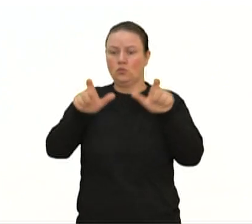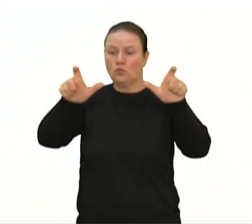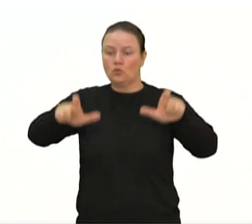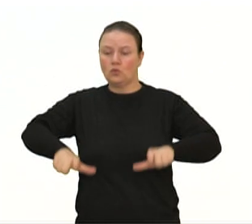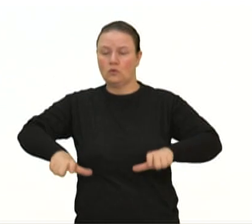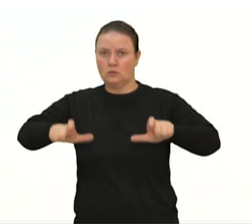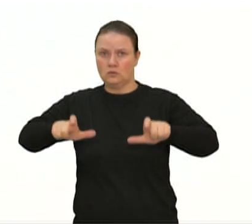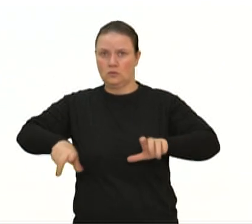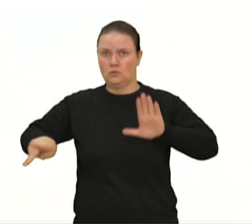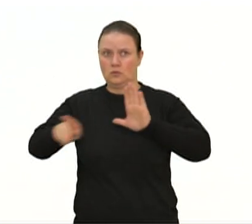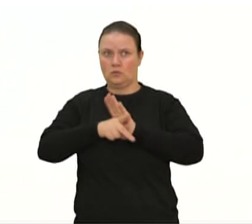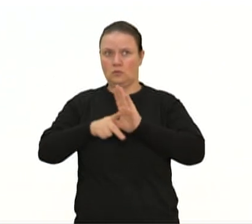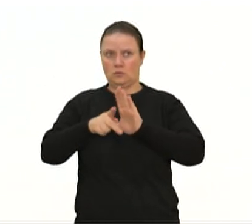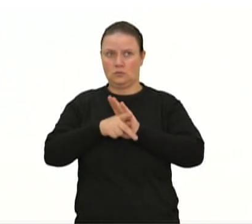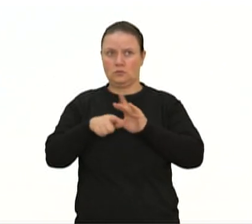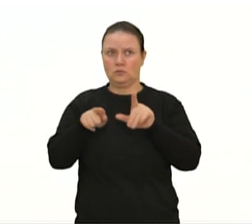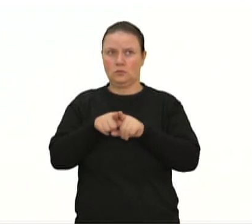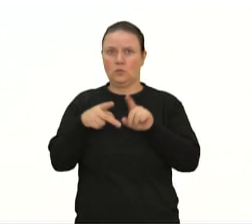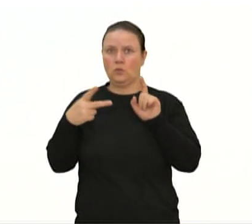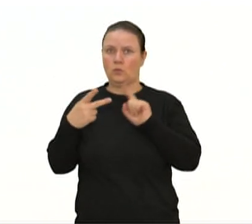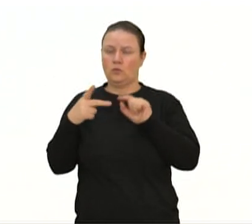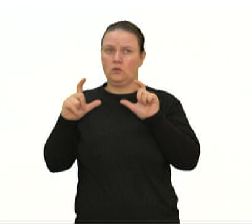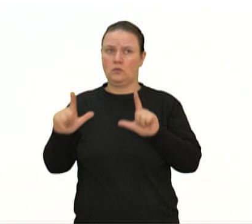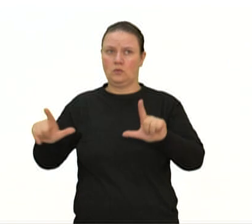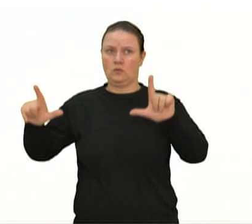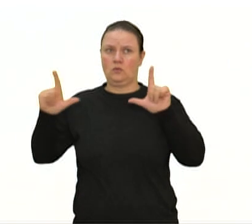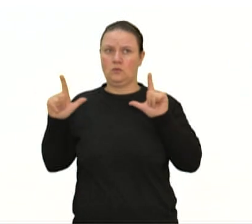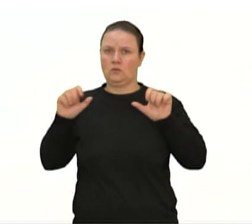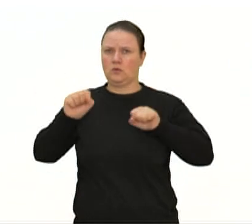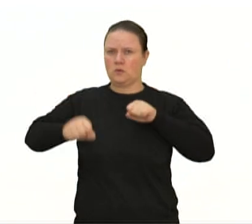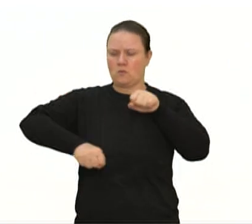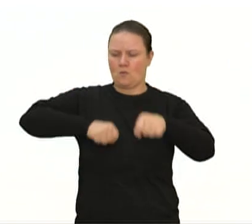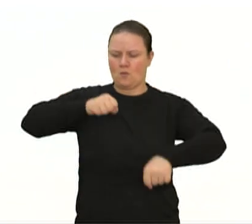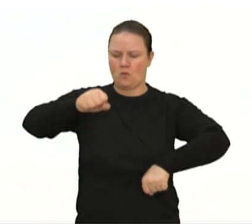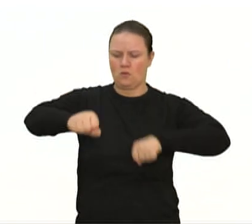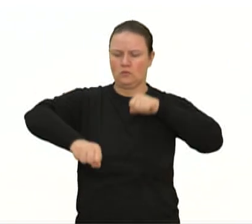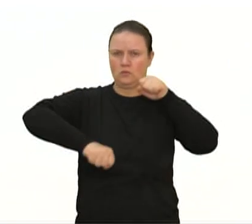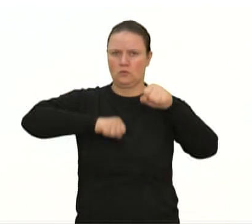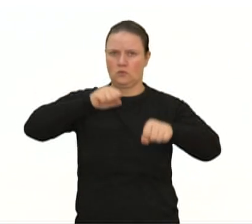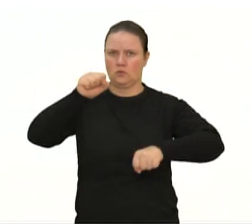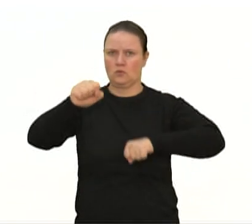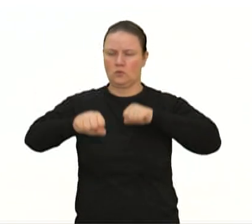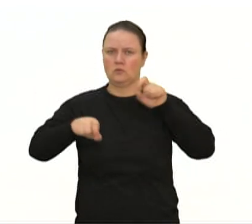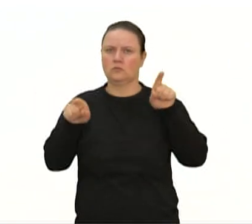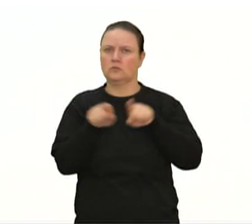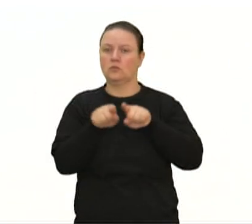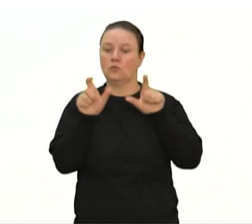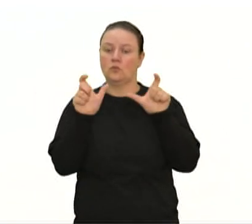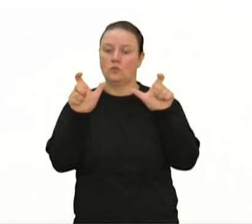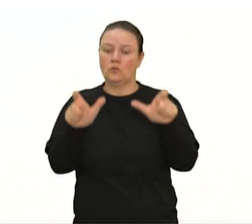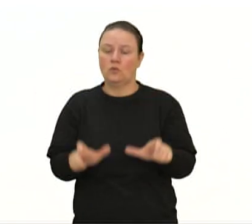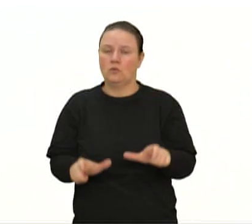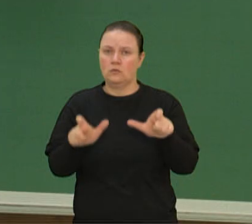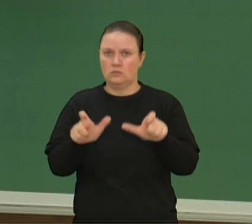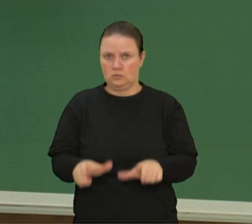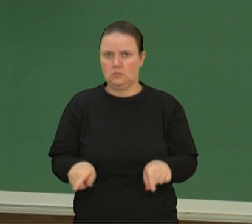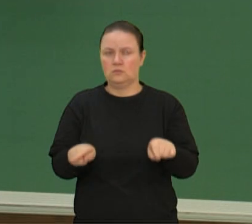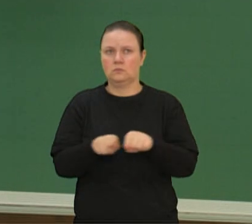academia. Aqui mais um, bicicletas ergométricas no ambiente que ocorre as aulas de